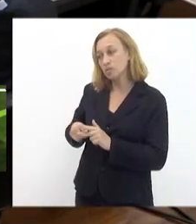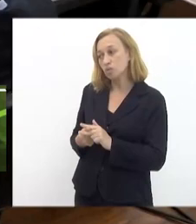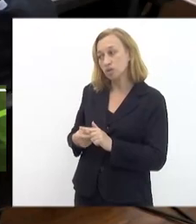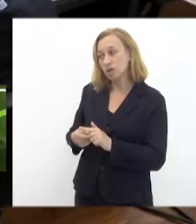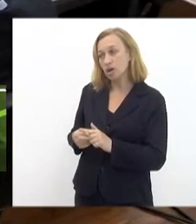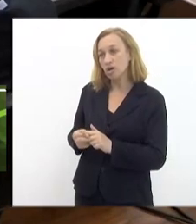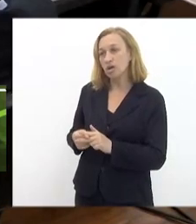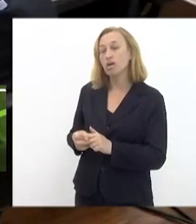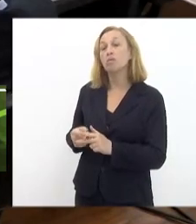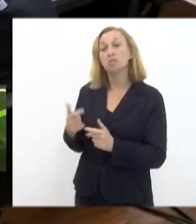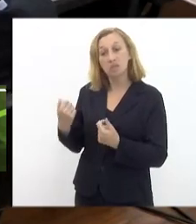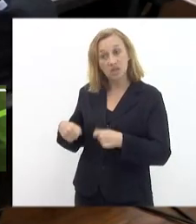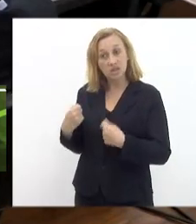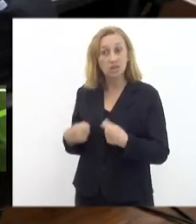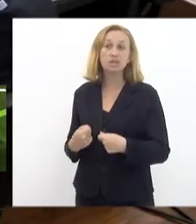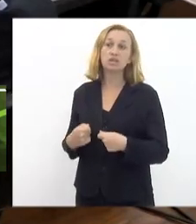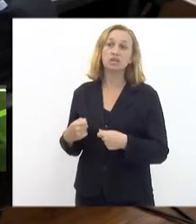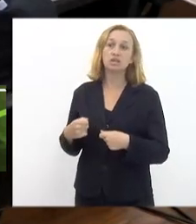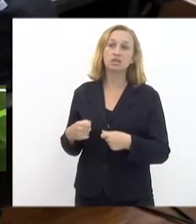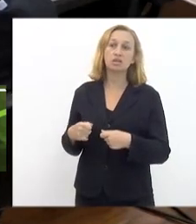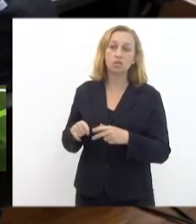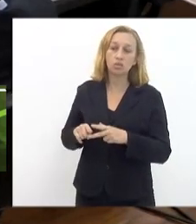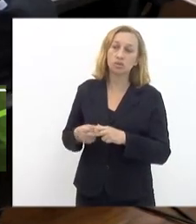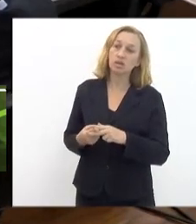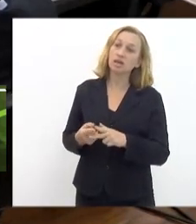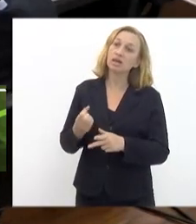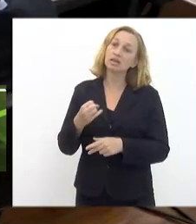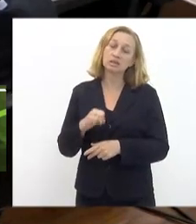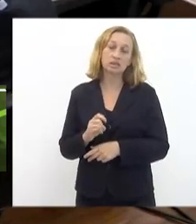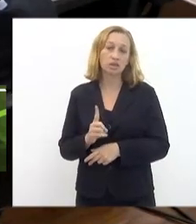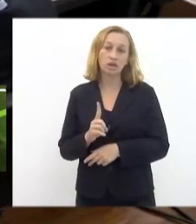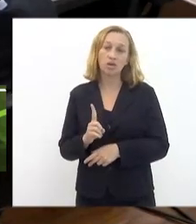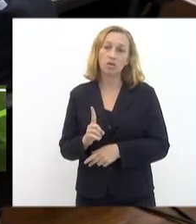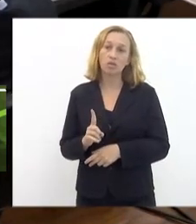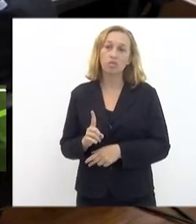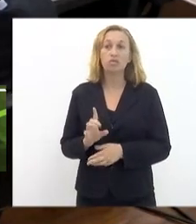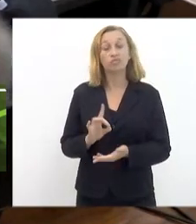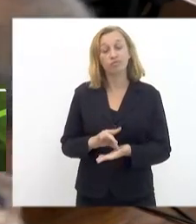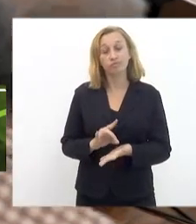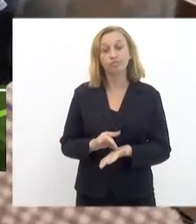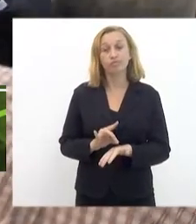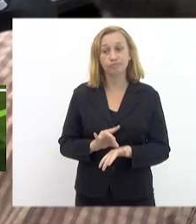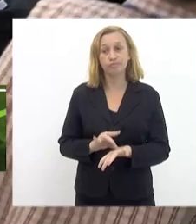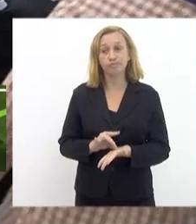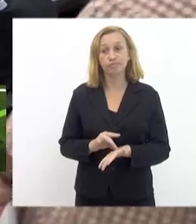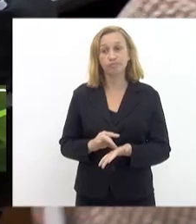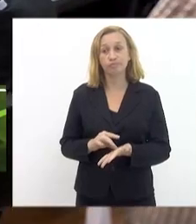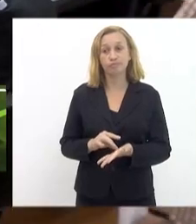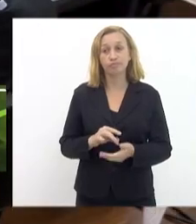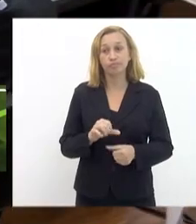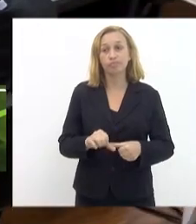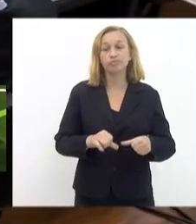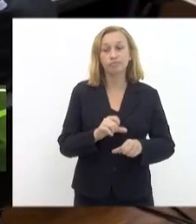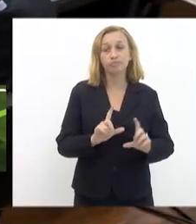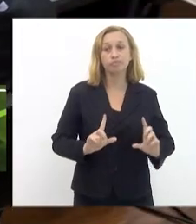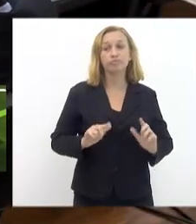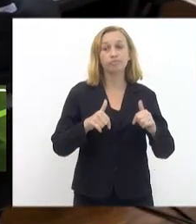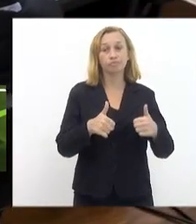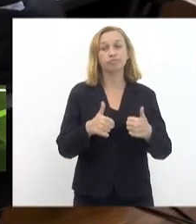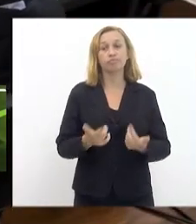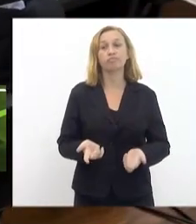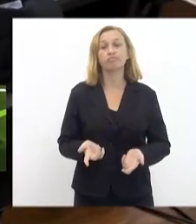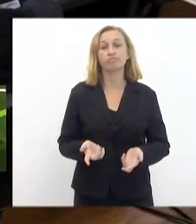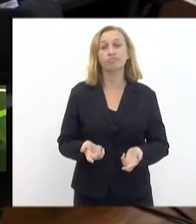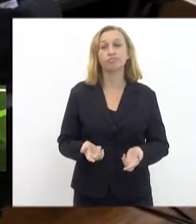tem que mudar o rumo porque senão mudar o rumo aí aumenta a gente vai ter que partir para um outro tipo de ação como um membro